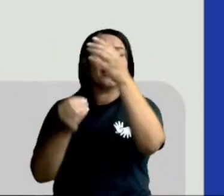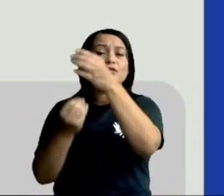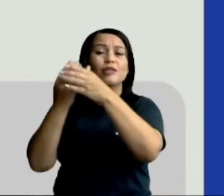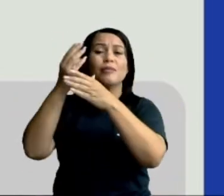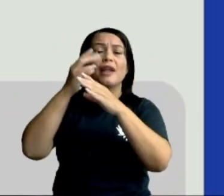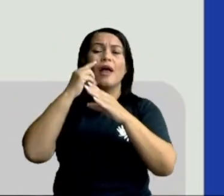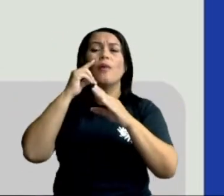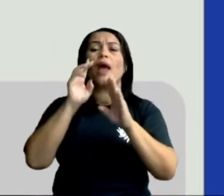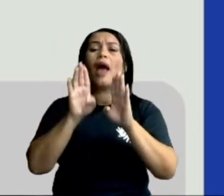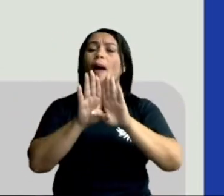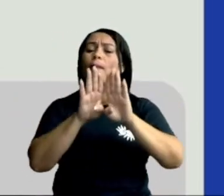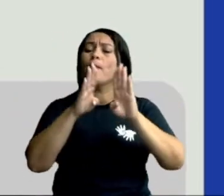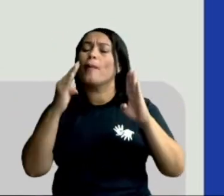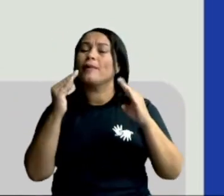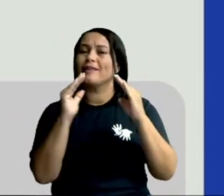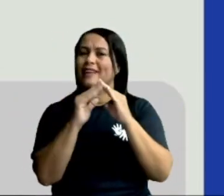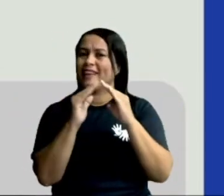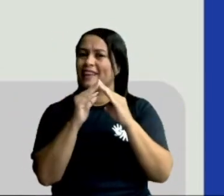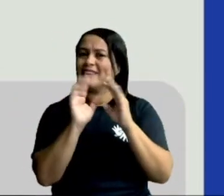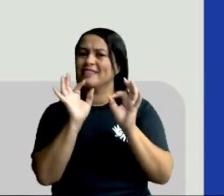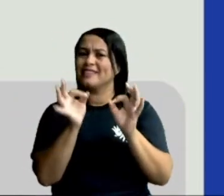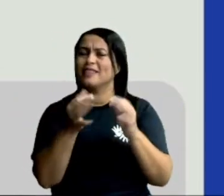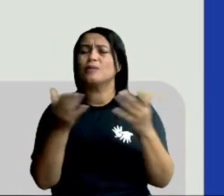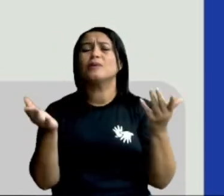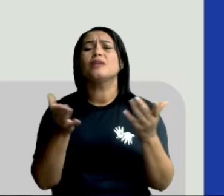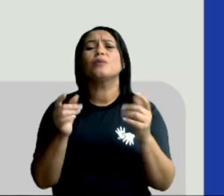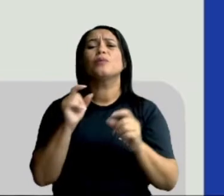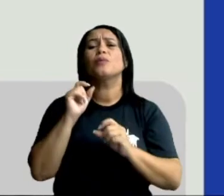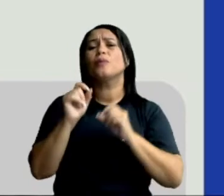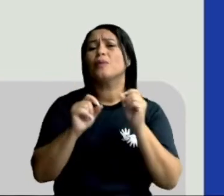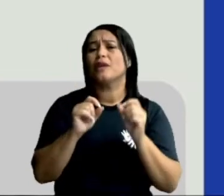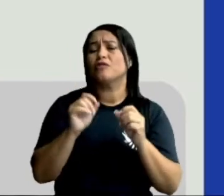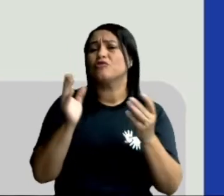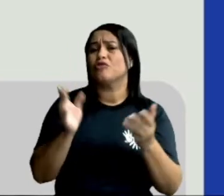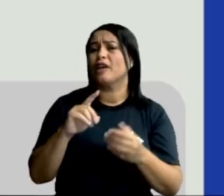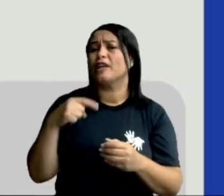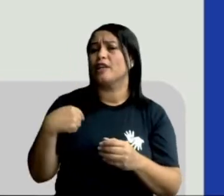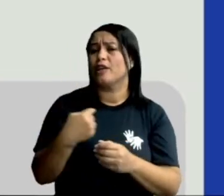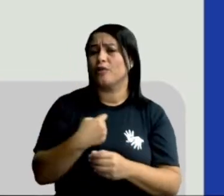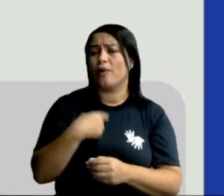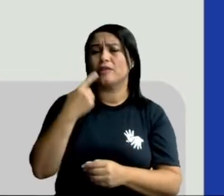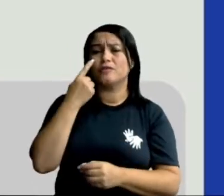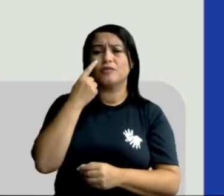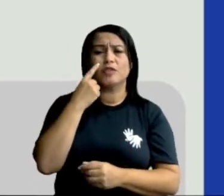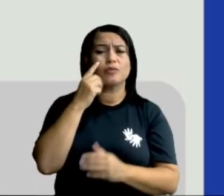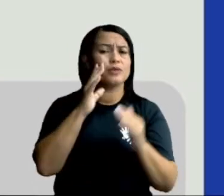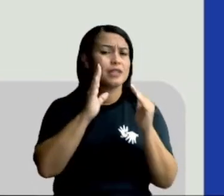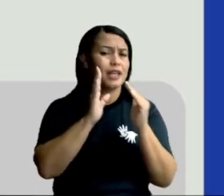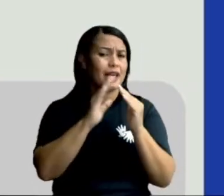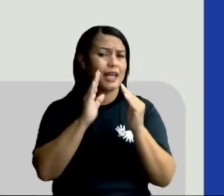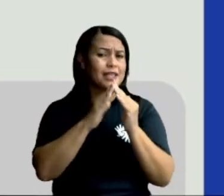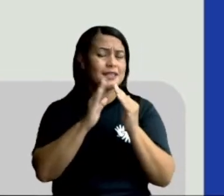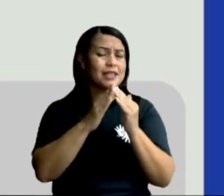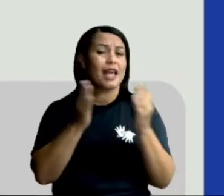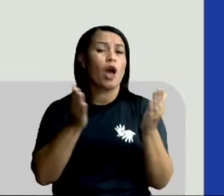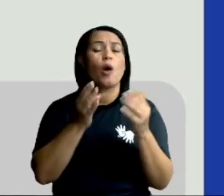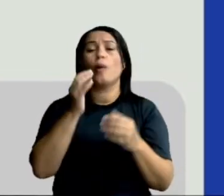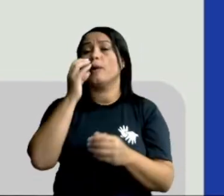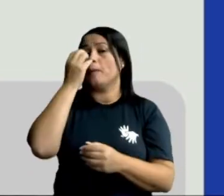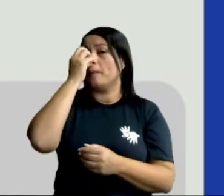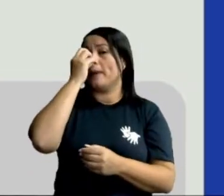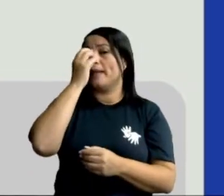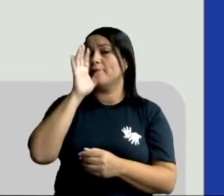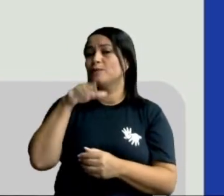da casa, tá certo? E agora, já que a gente descobriu a casinha, vamos descobrir o